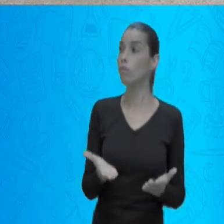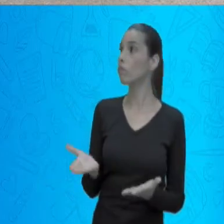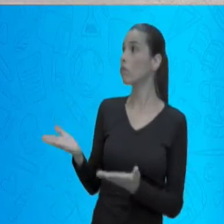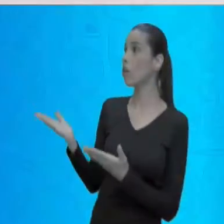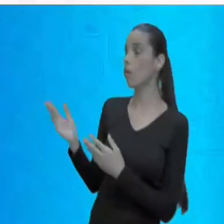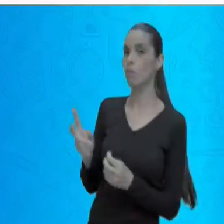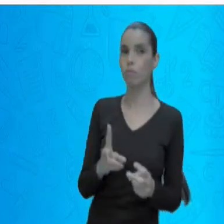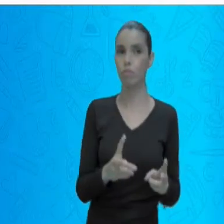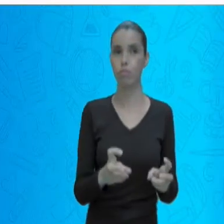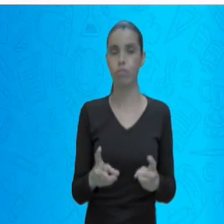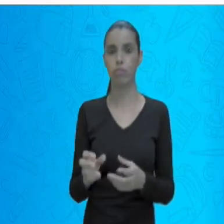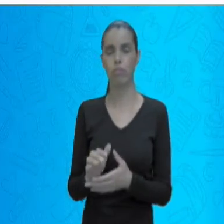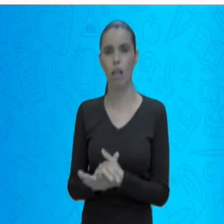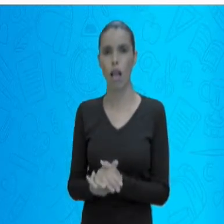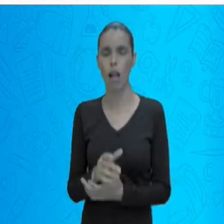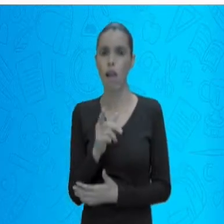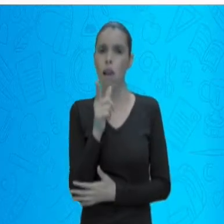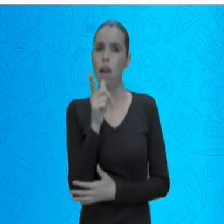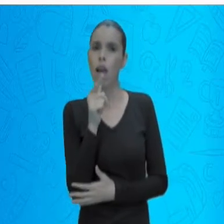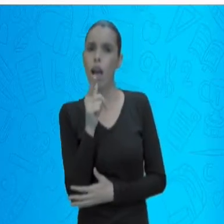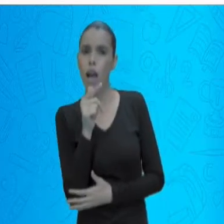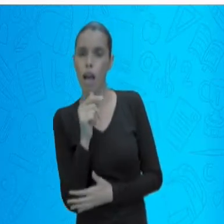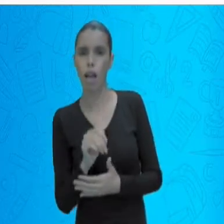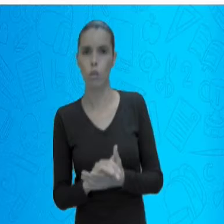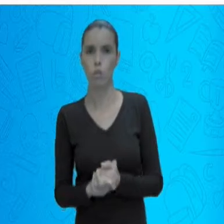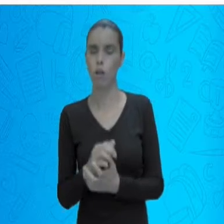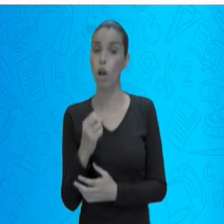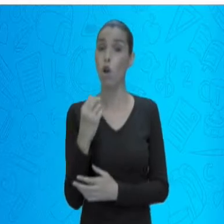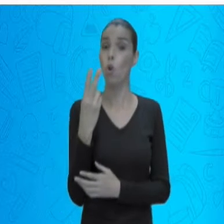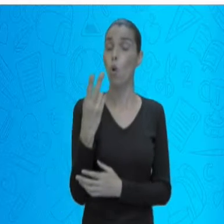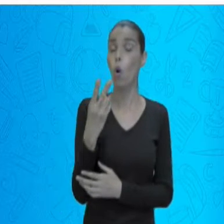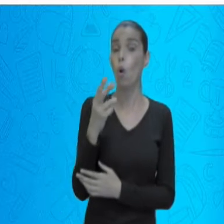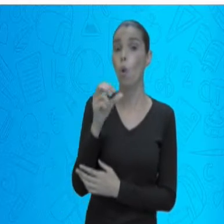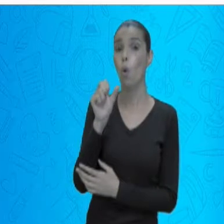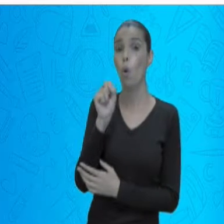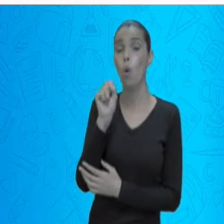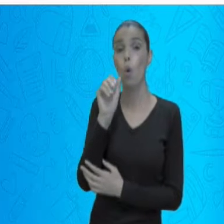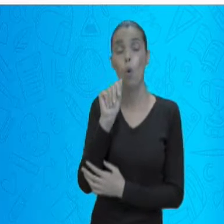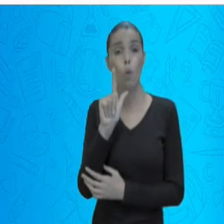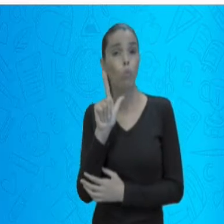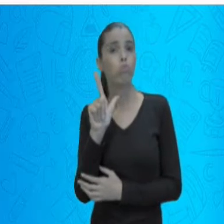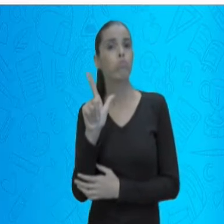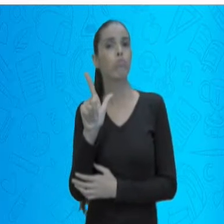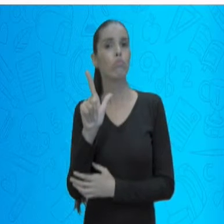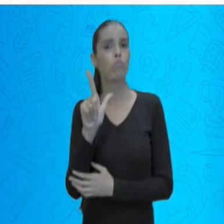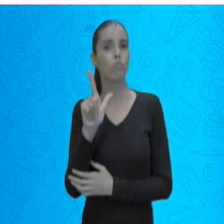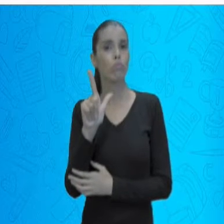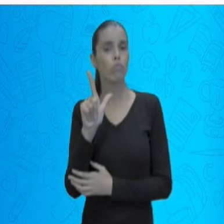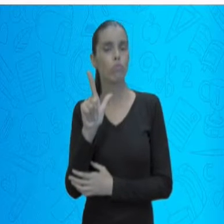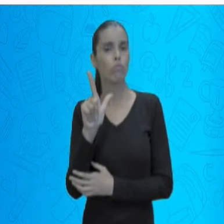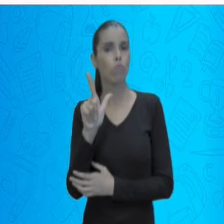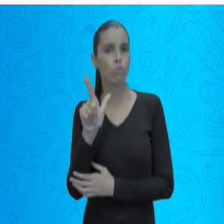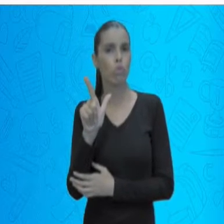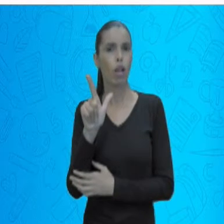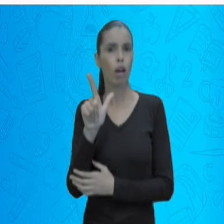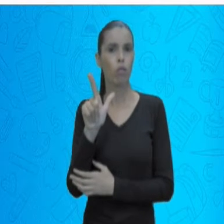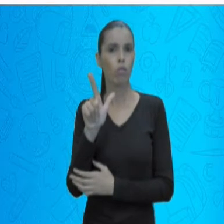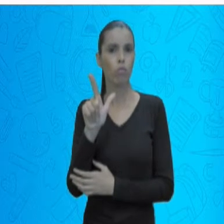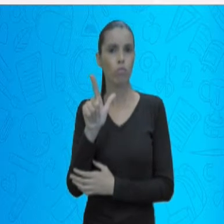Quem dissolve quem? A água dissolve o sal. Então, aqui eu tenho uma solução.